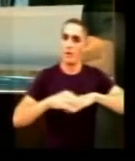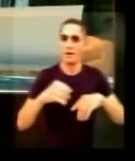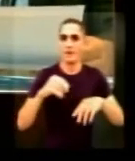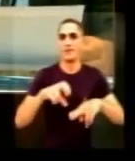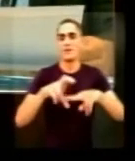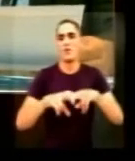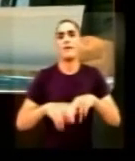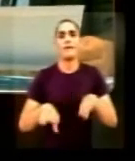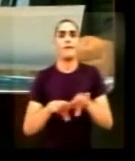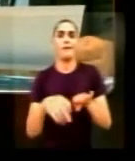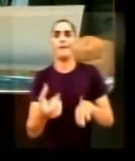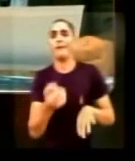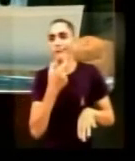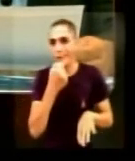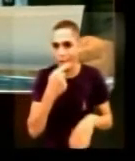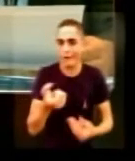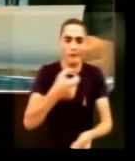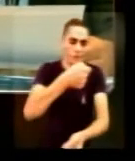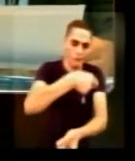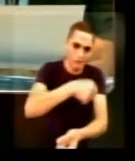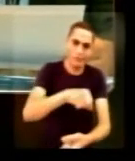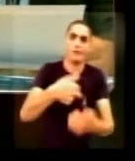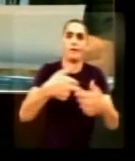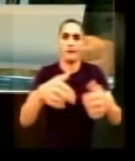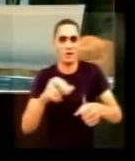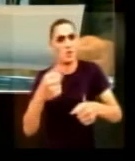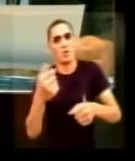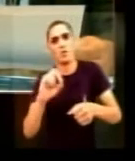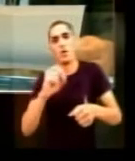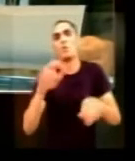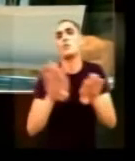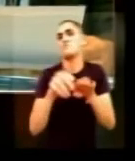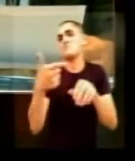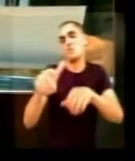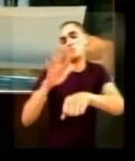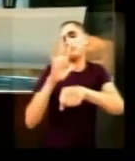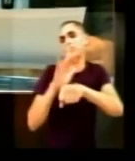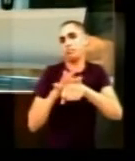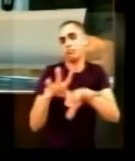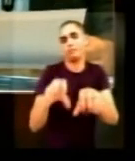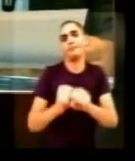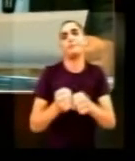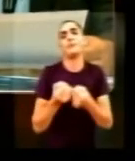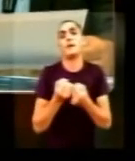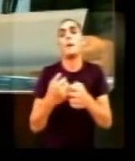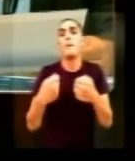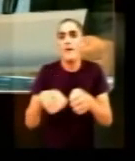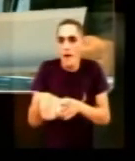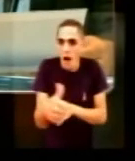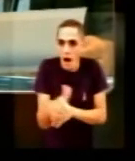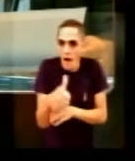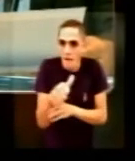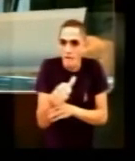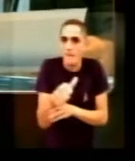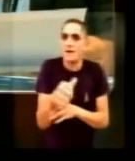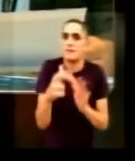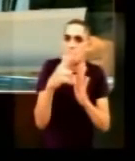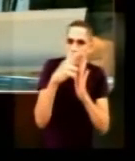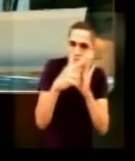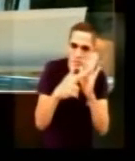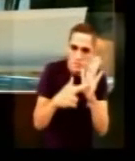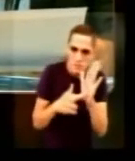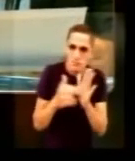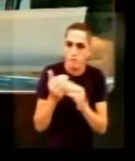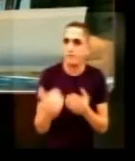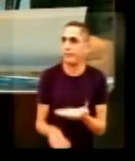diante, e se está fora do período de infectividade, avaliando os critérios acima e clínicos. Não